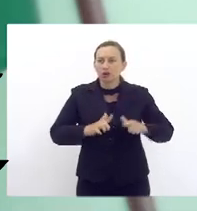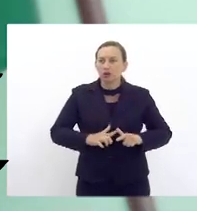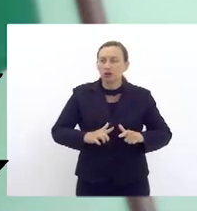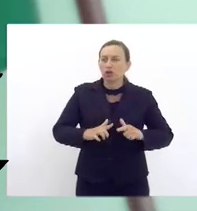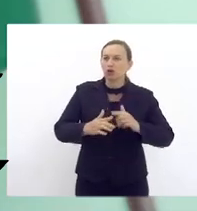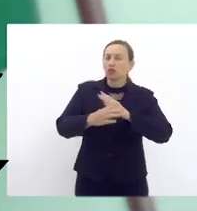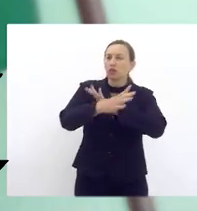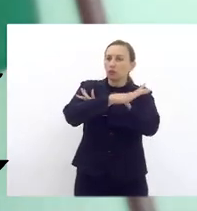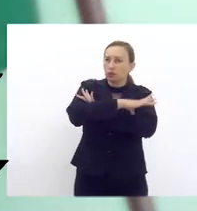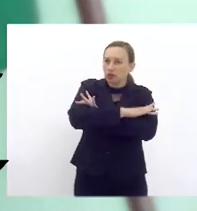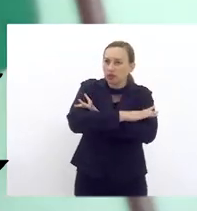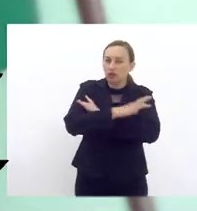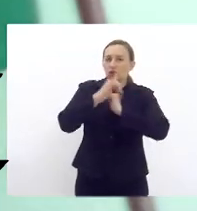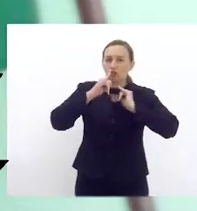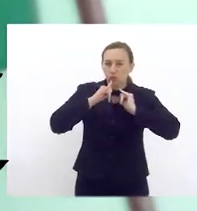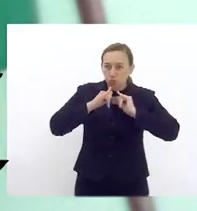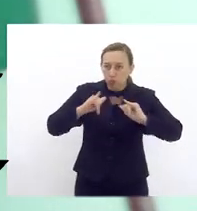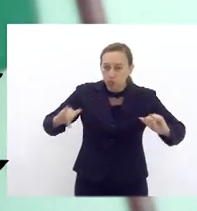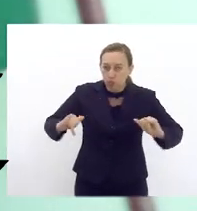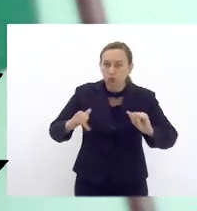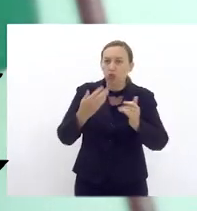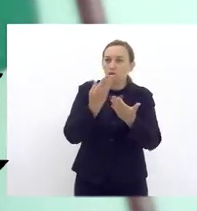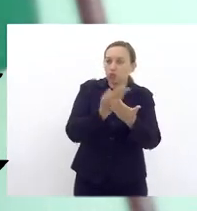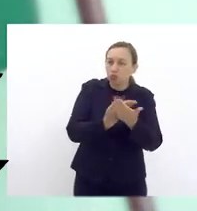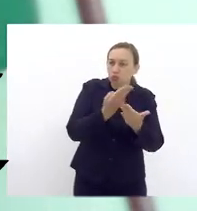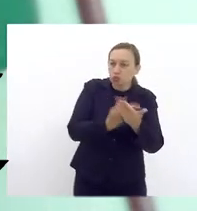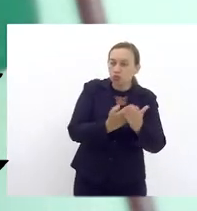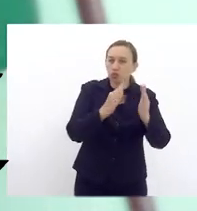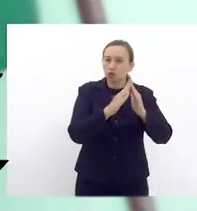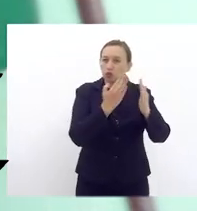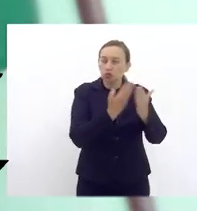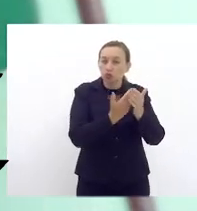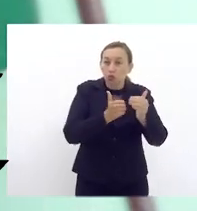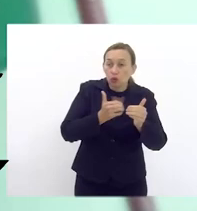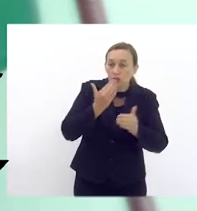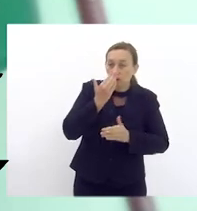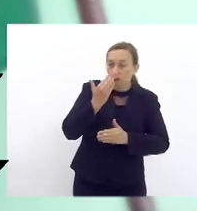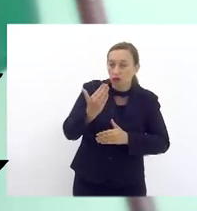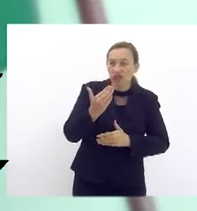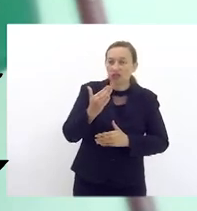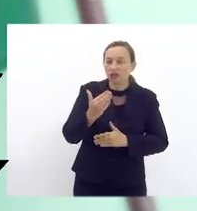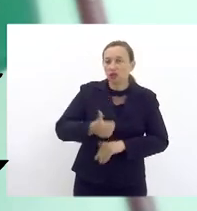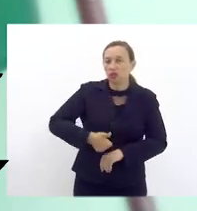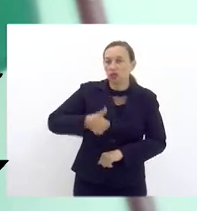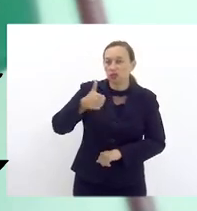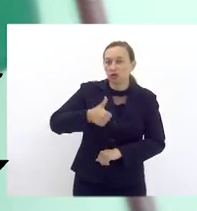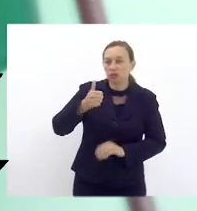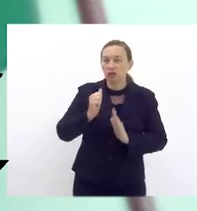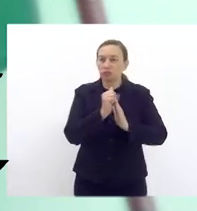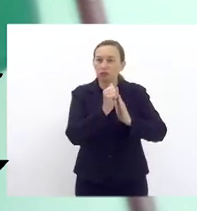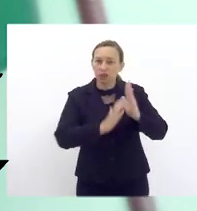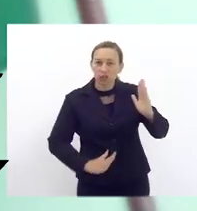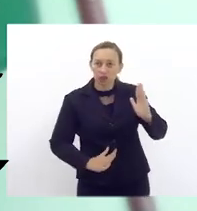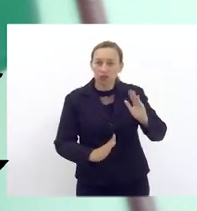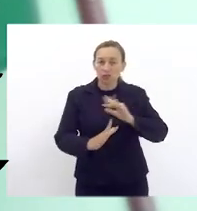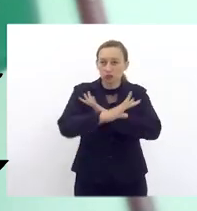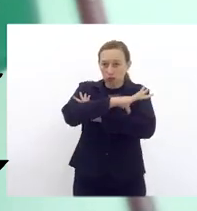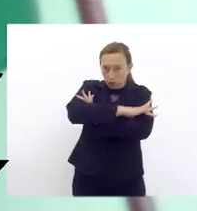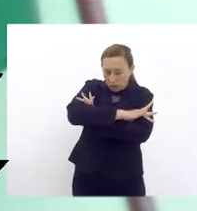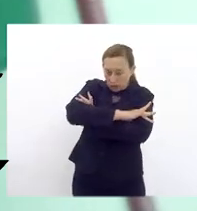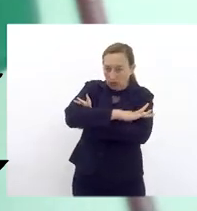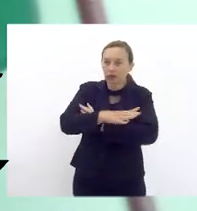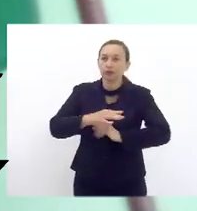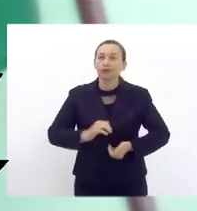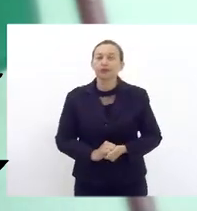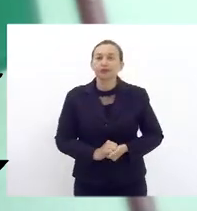foi anunciada estudei numa escola em frente ao primeiro terreiro de umbanda primeiro